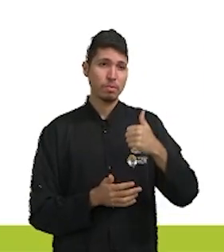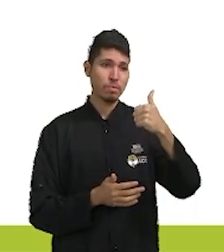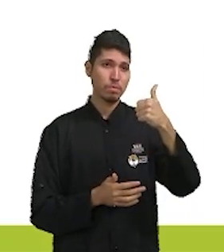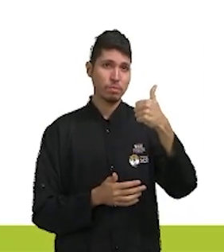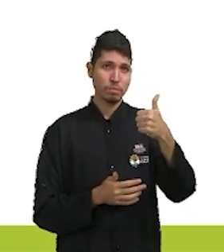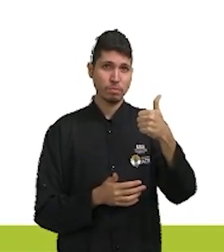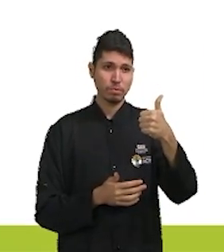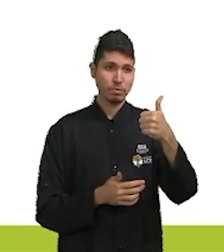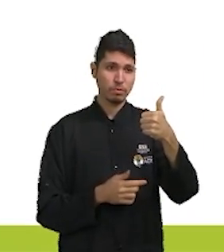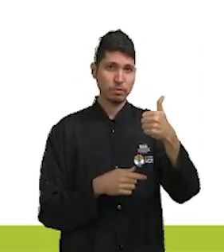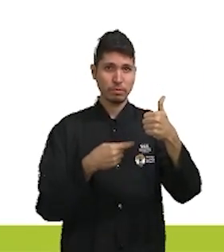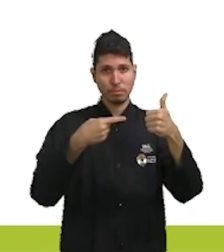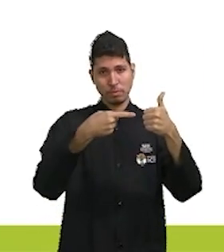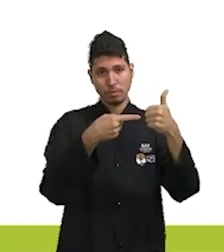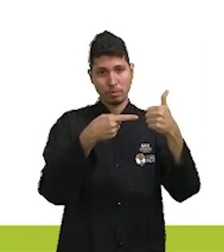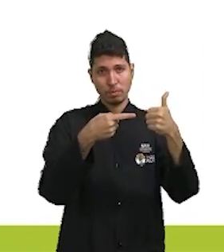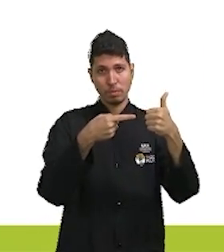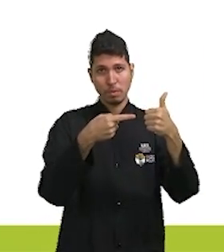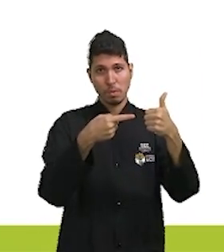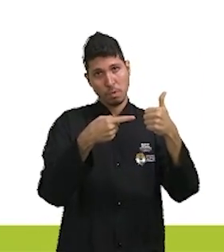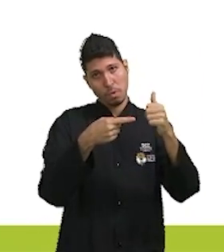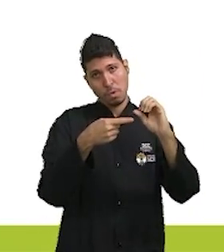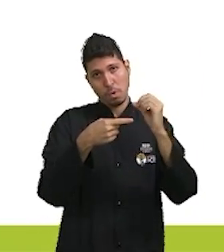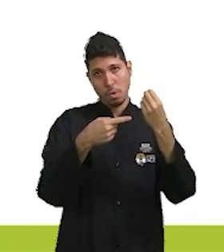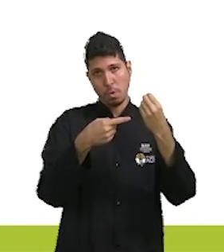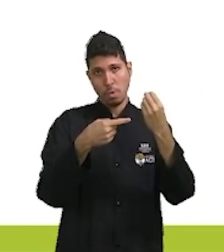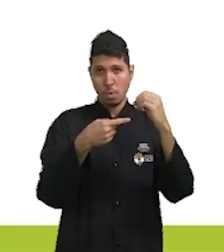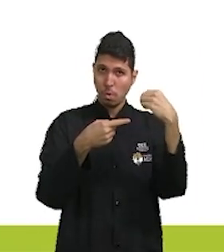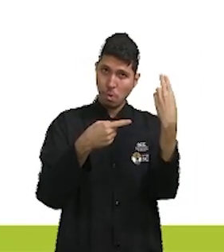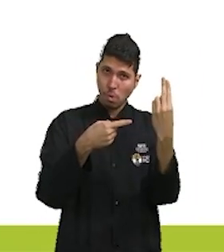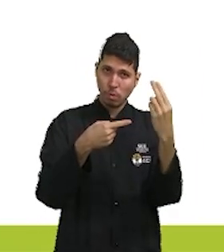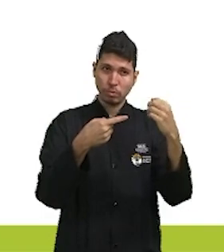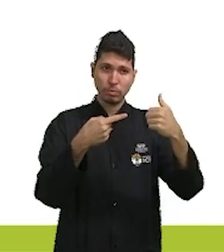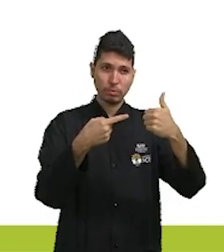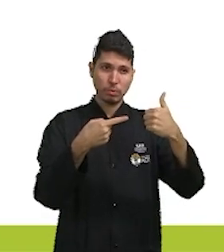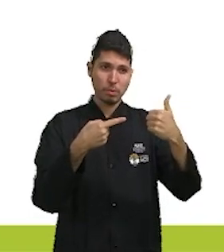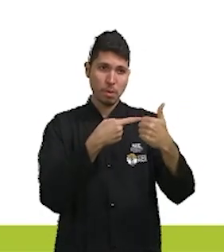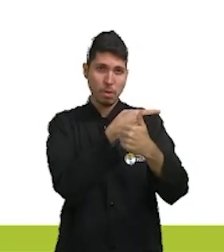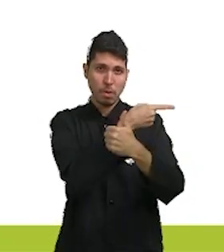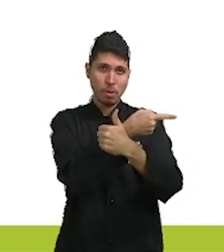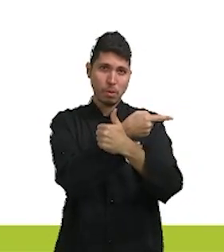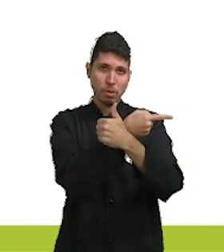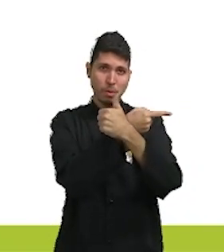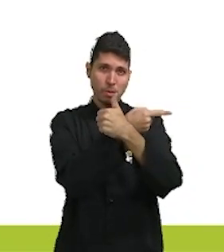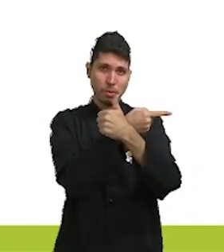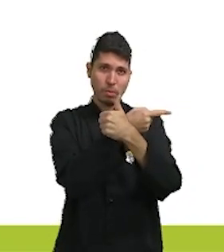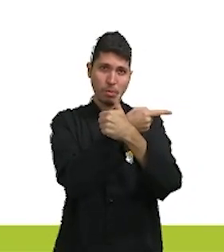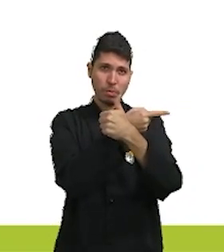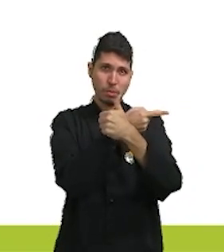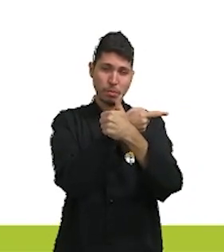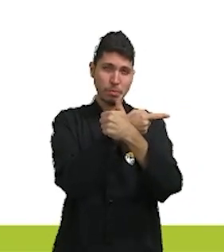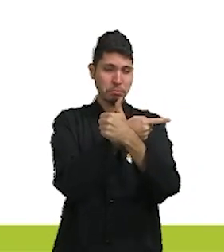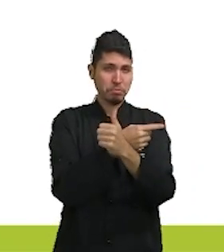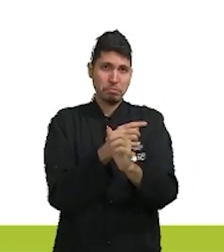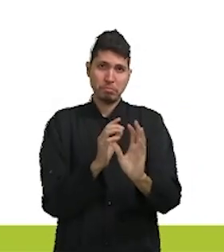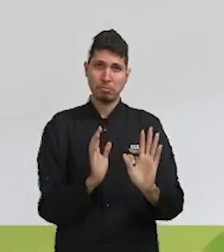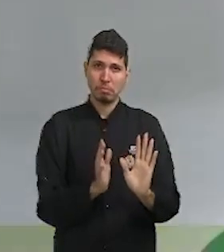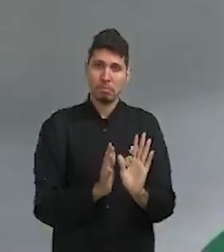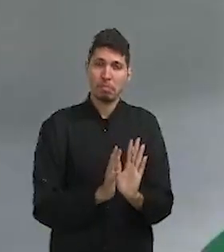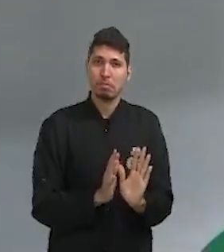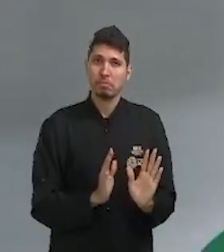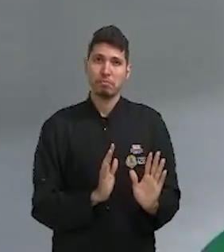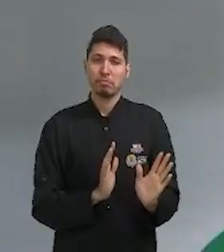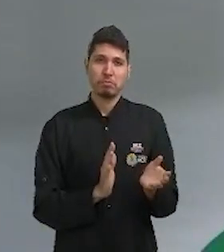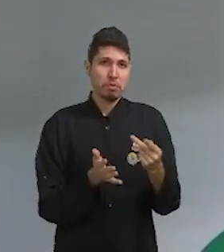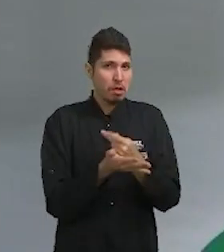colocar o negativo primeiro e 1 em seguida. Das duas formas vai estar corretamente. Não se preocupe em relação